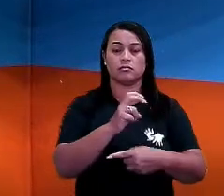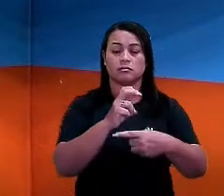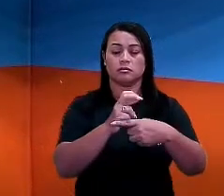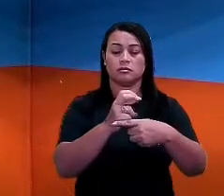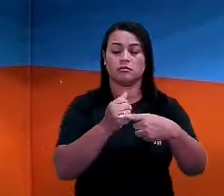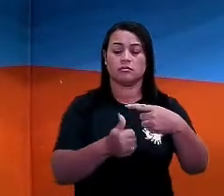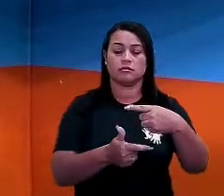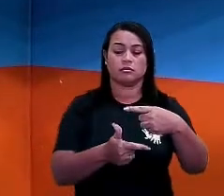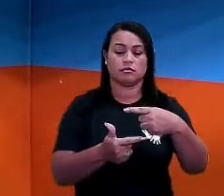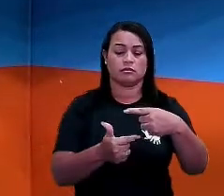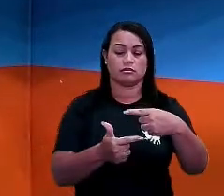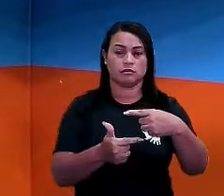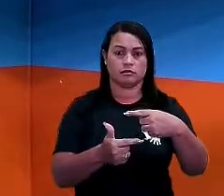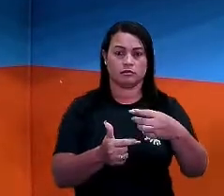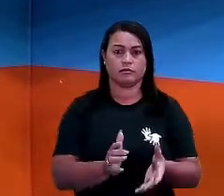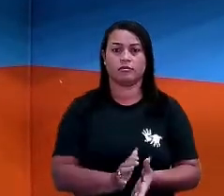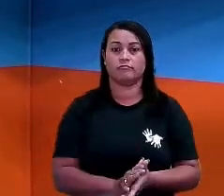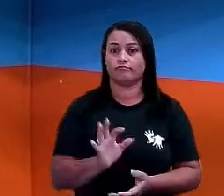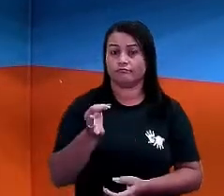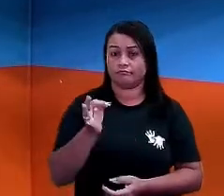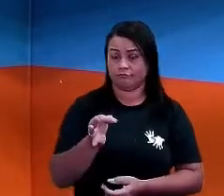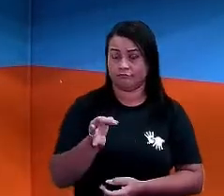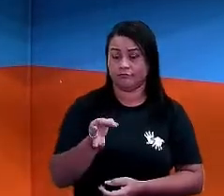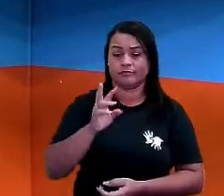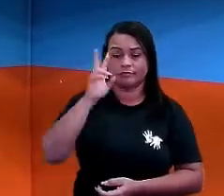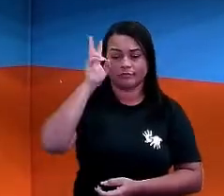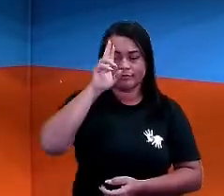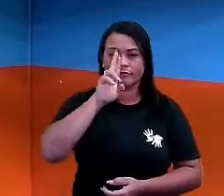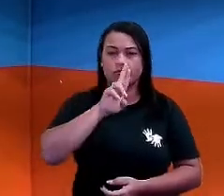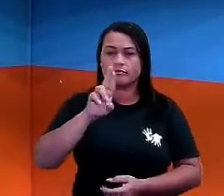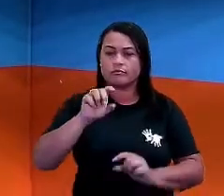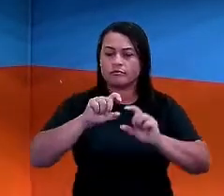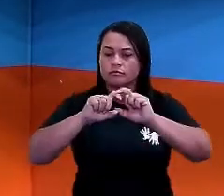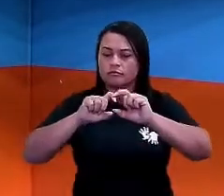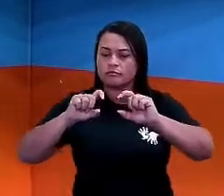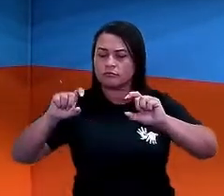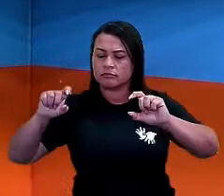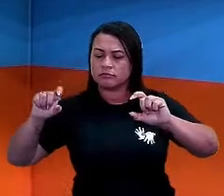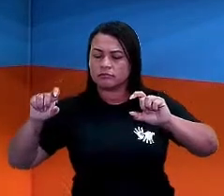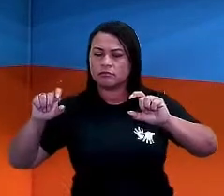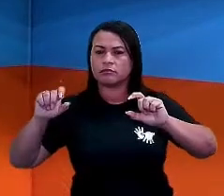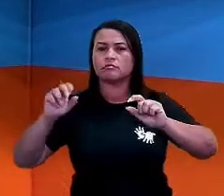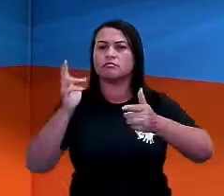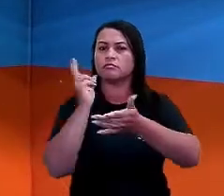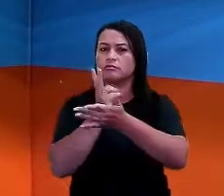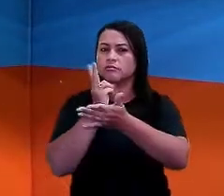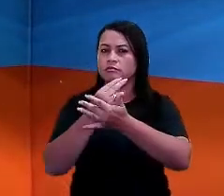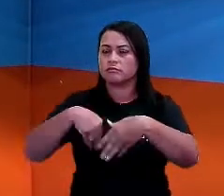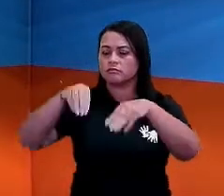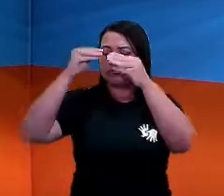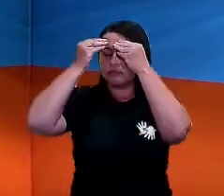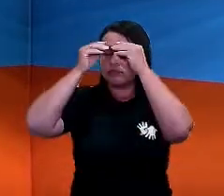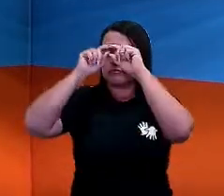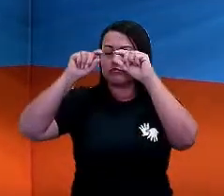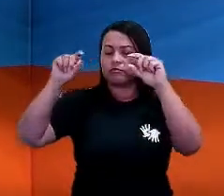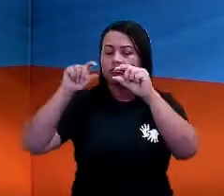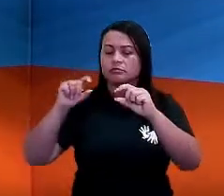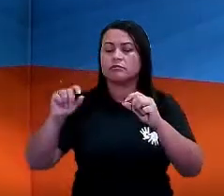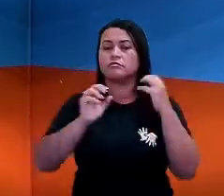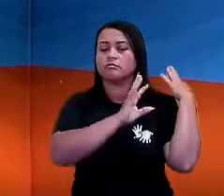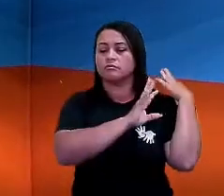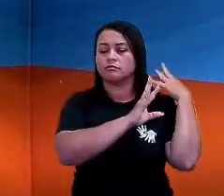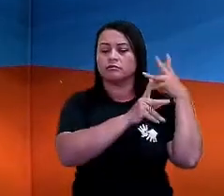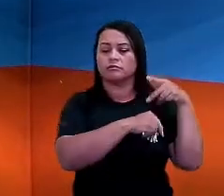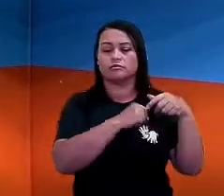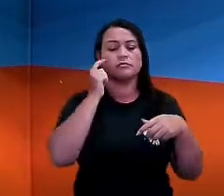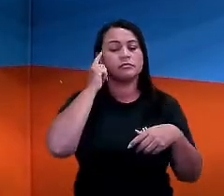5 12avos, tá? Lembra da nossa aula de leitura, de fração, né? É só revisar.